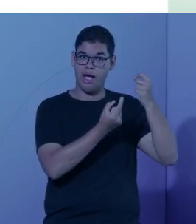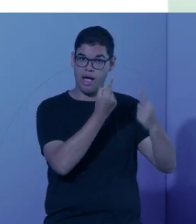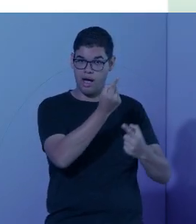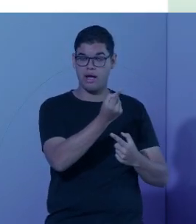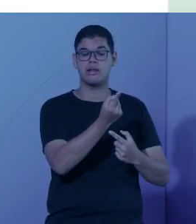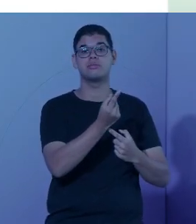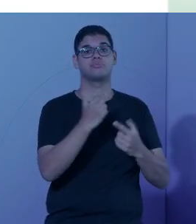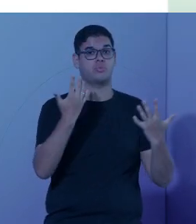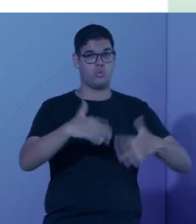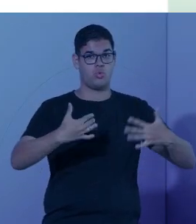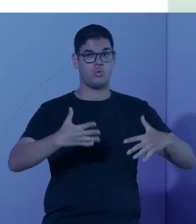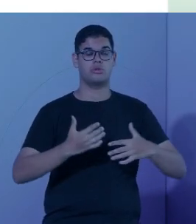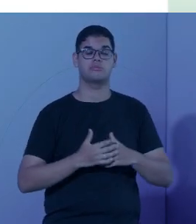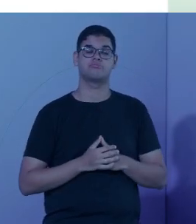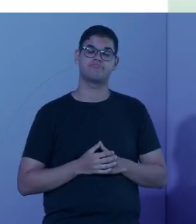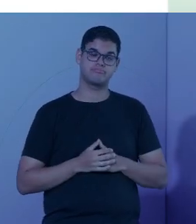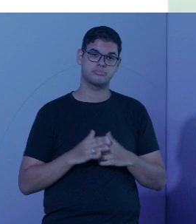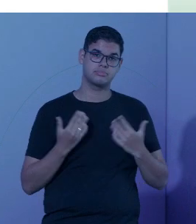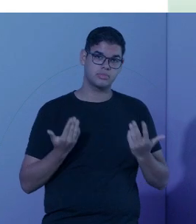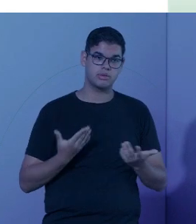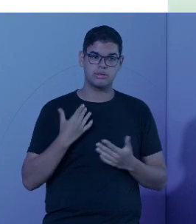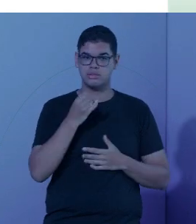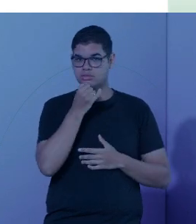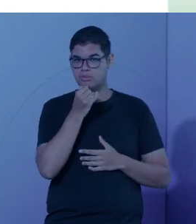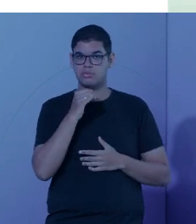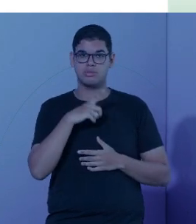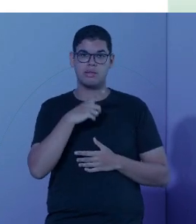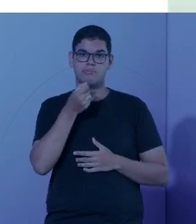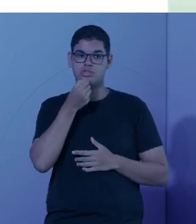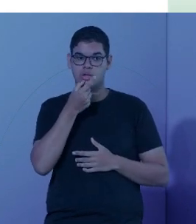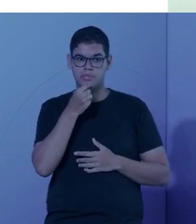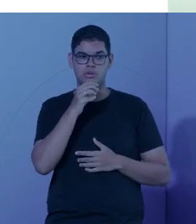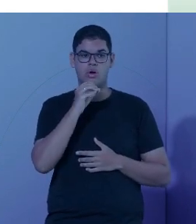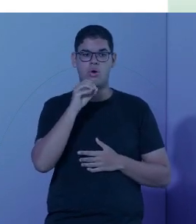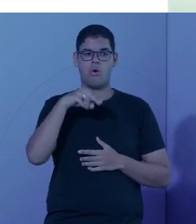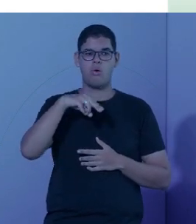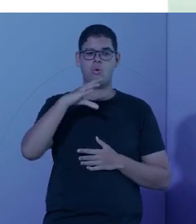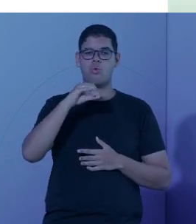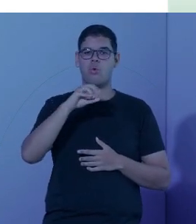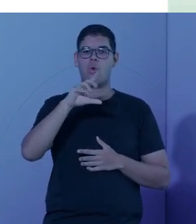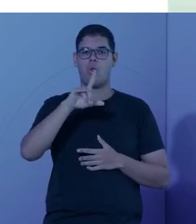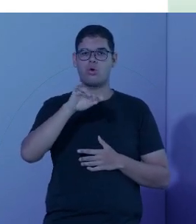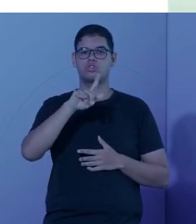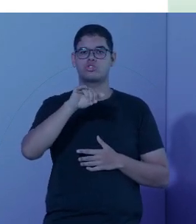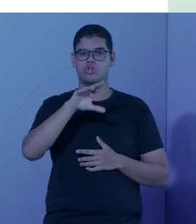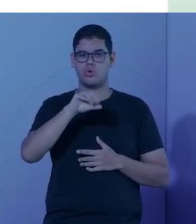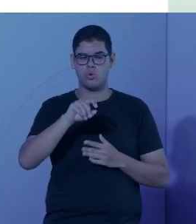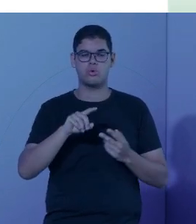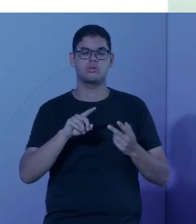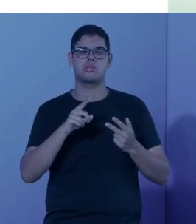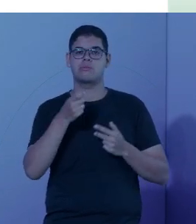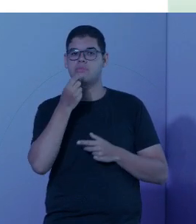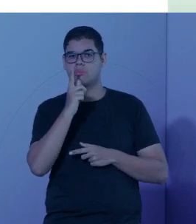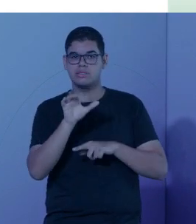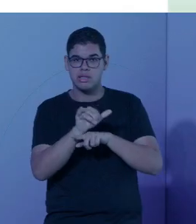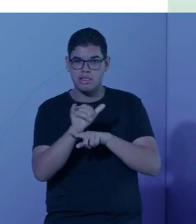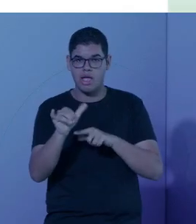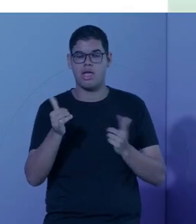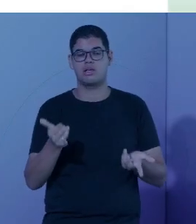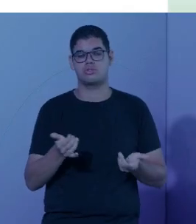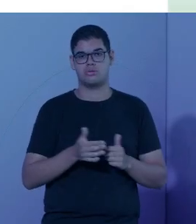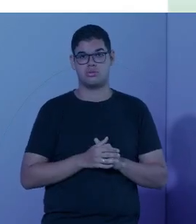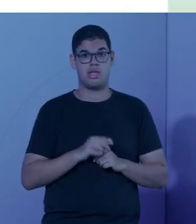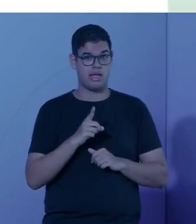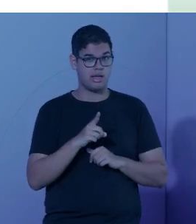aos medicamentos, por exemplo, oncológicos, do componente estratégico e nem do componente básico. Tá? Esse